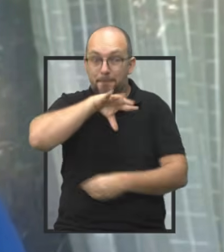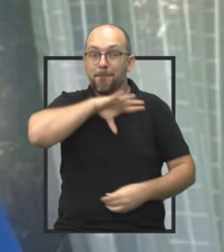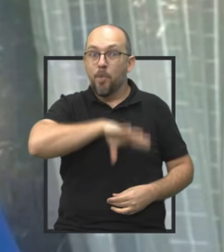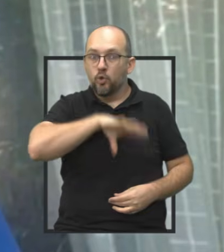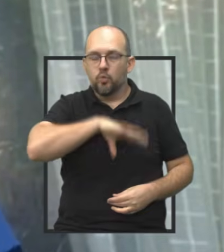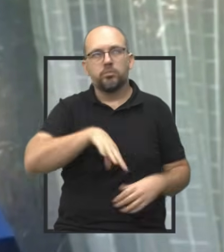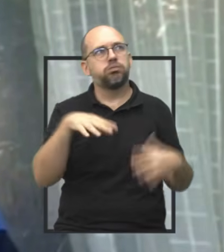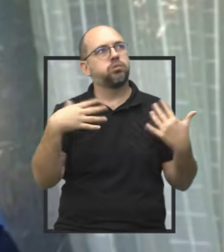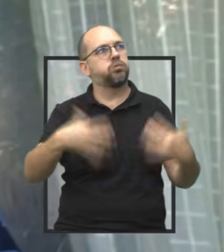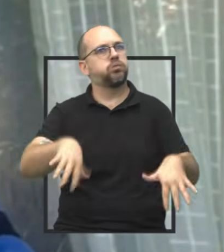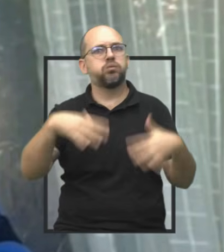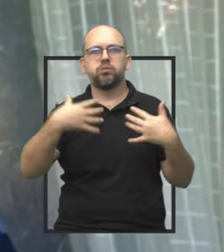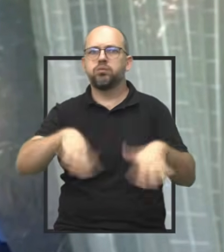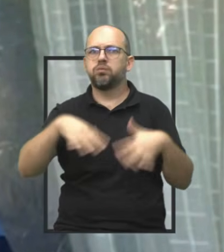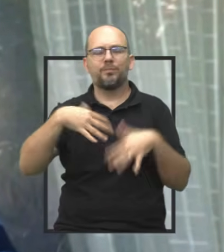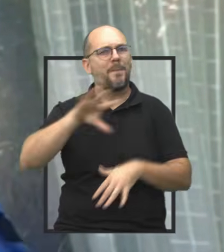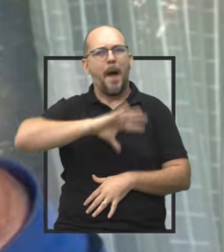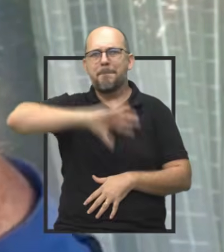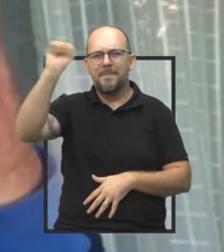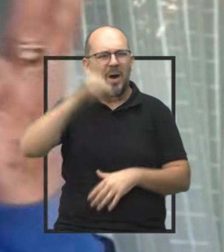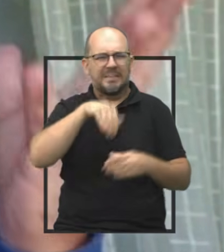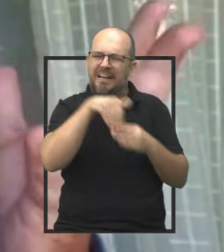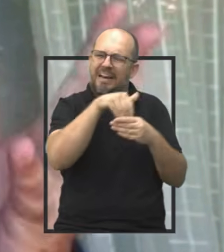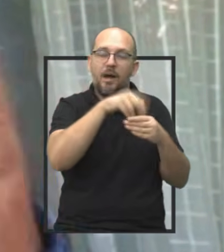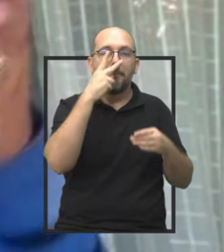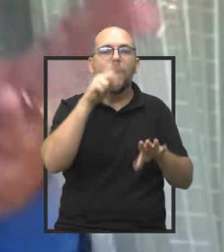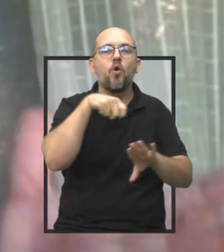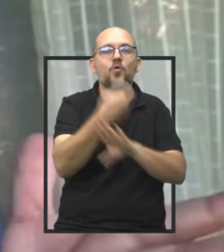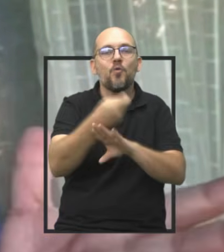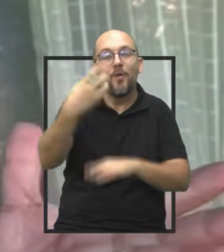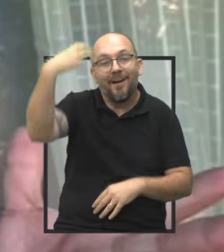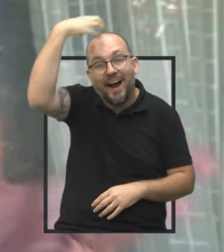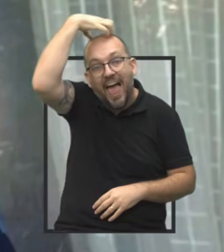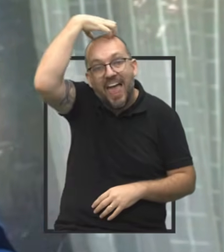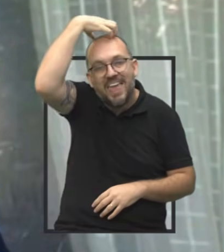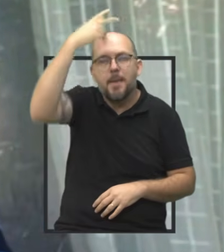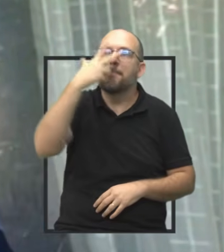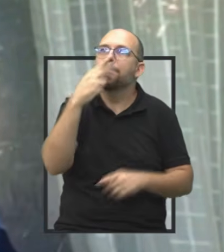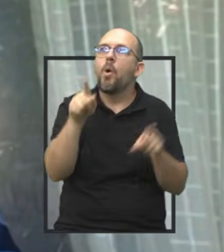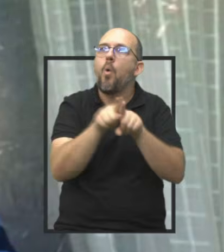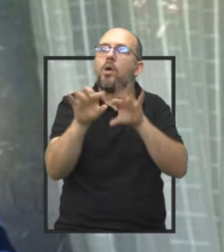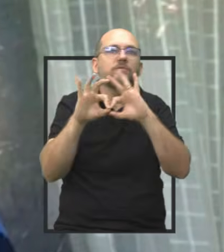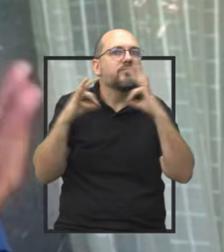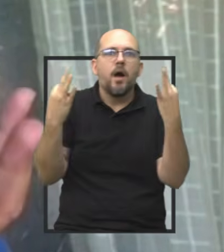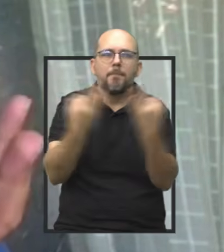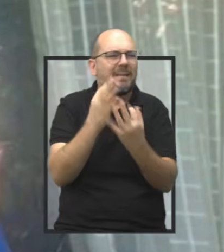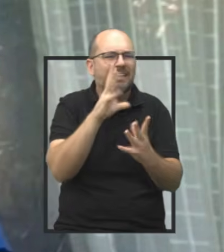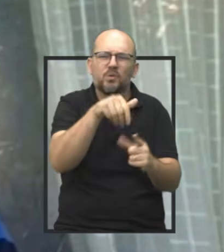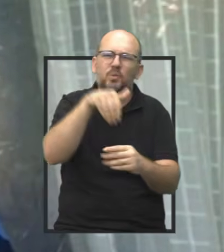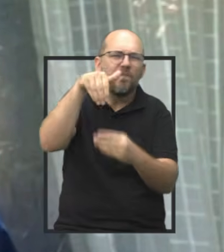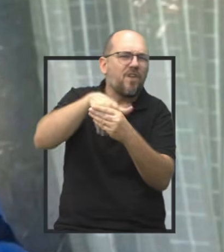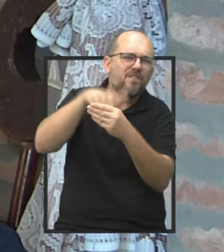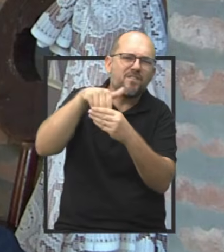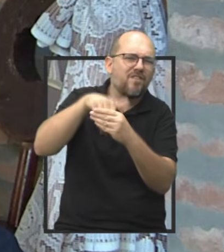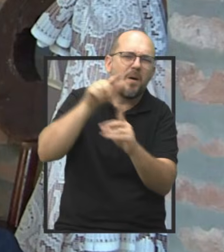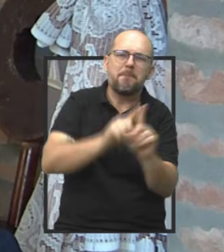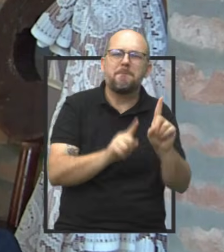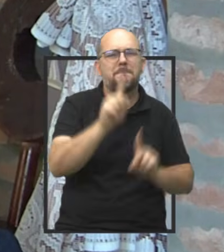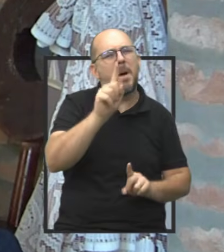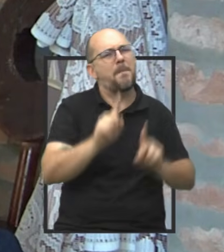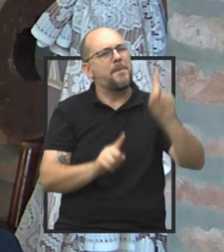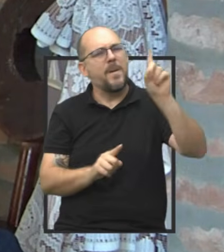do distrito de Potunduva também, porque ele era quase que um rei, ele era um membro da família.